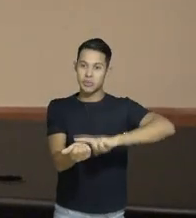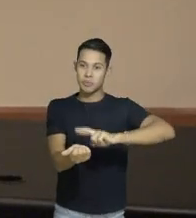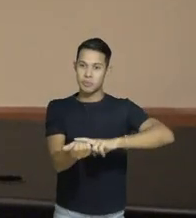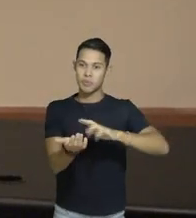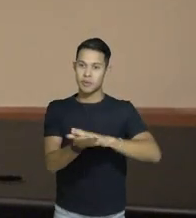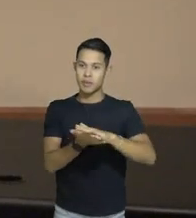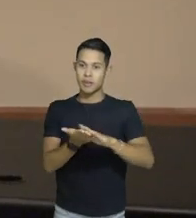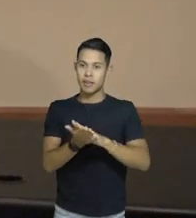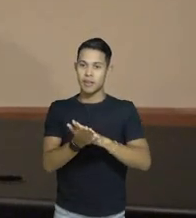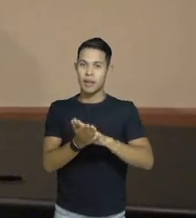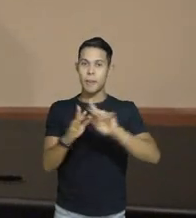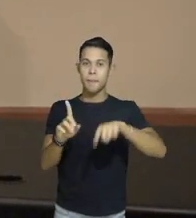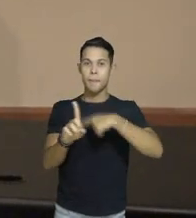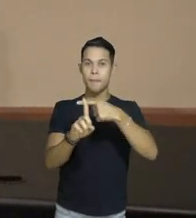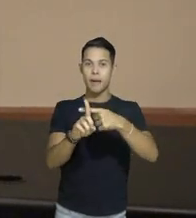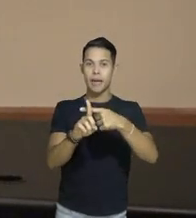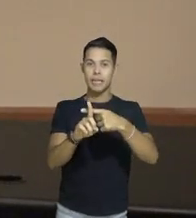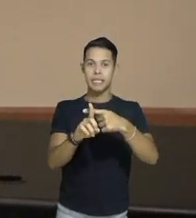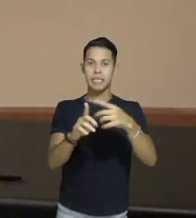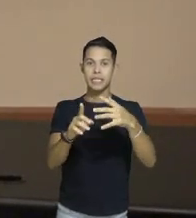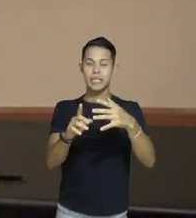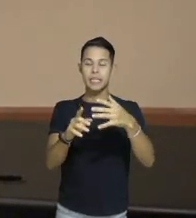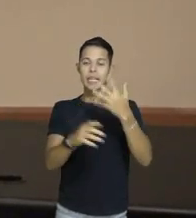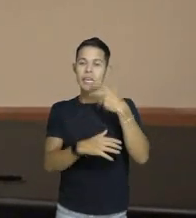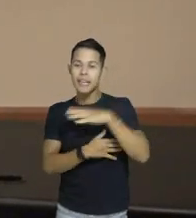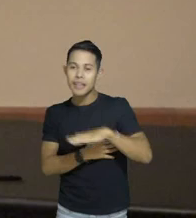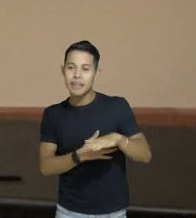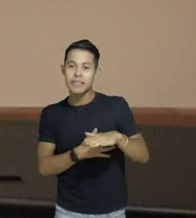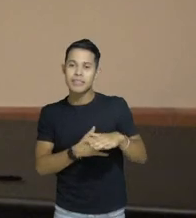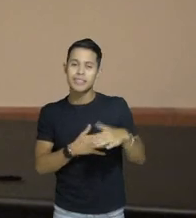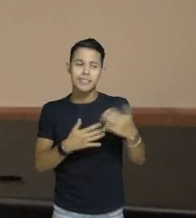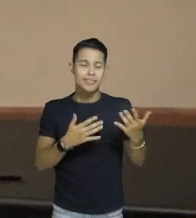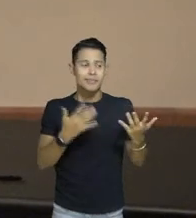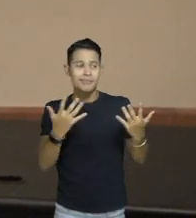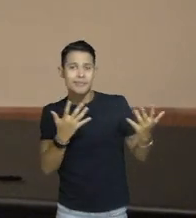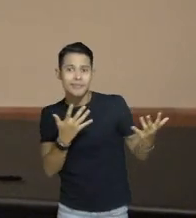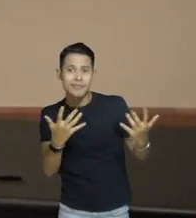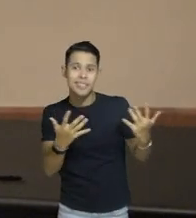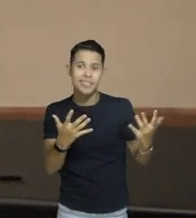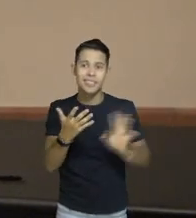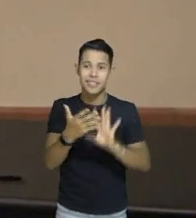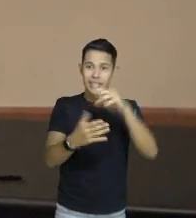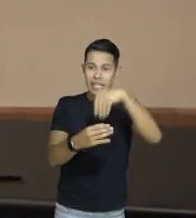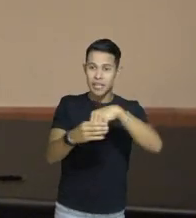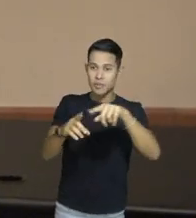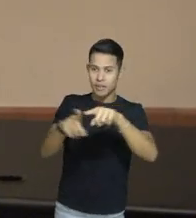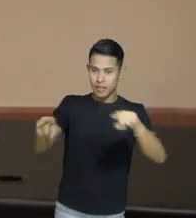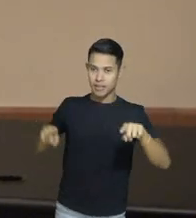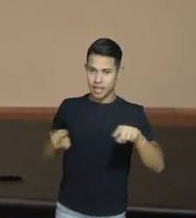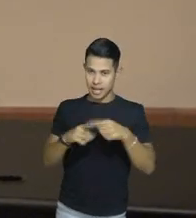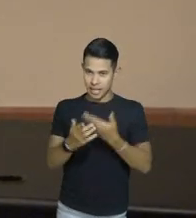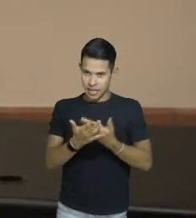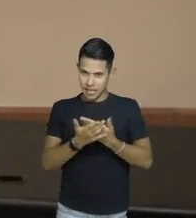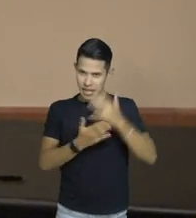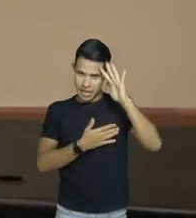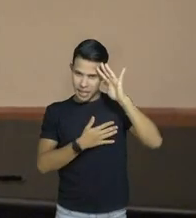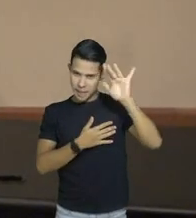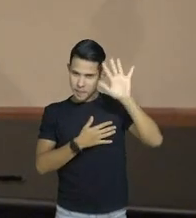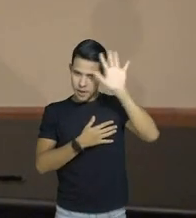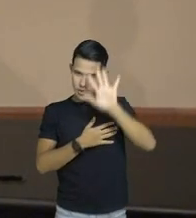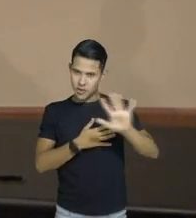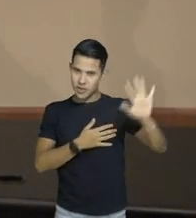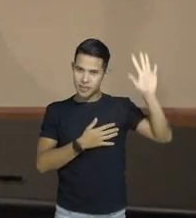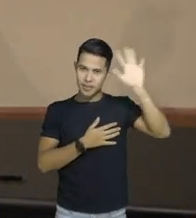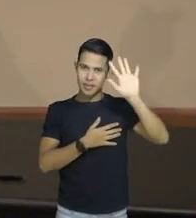Criança perdida, mais dispersa, porque imagina para ela estar na sala de aula, só o processamento